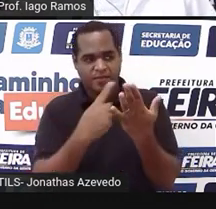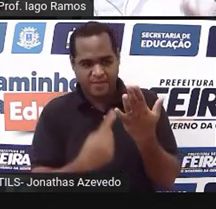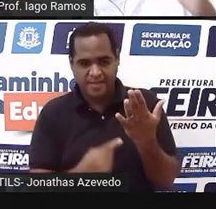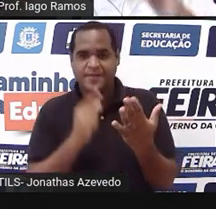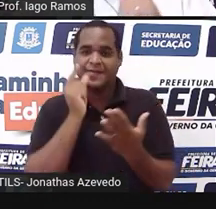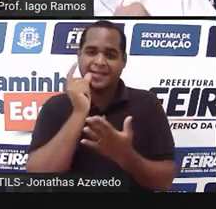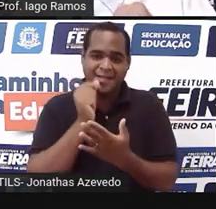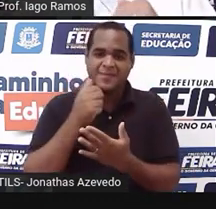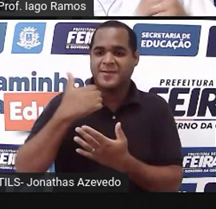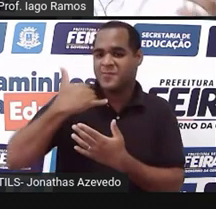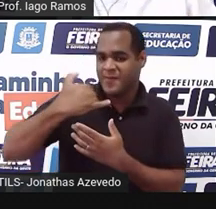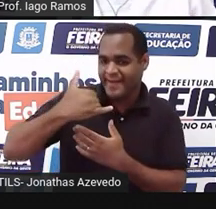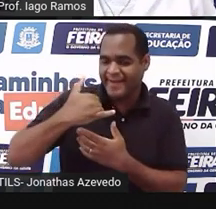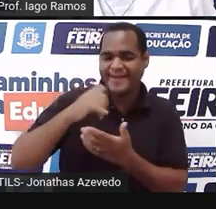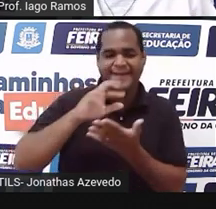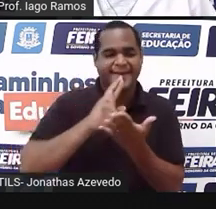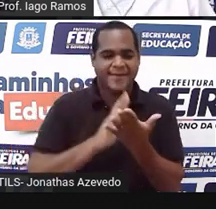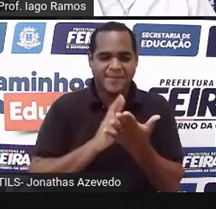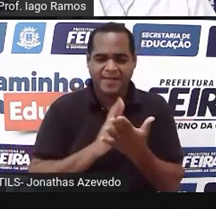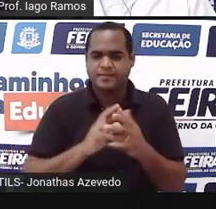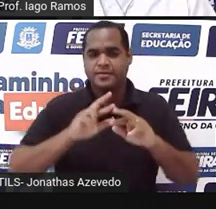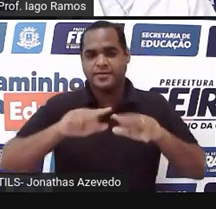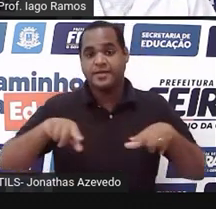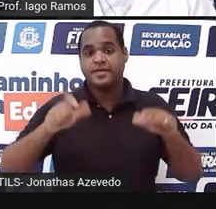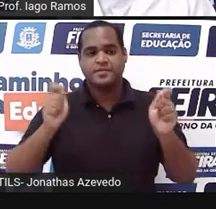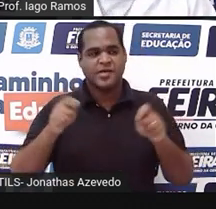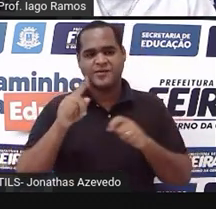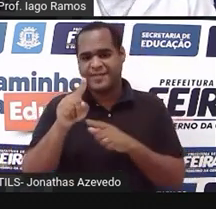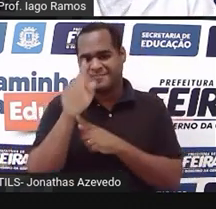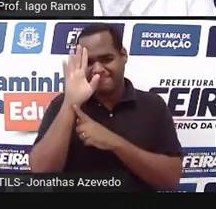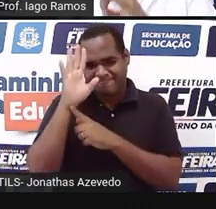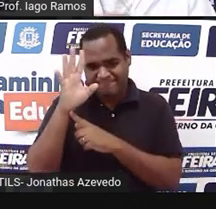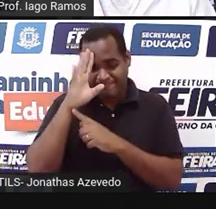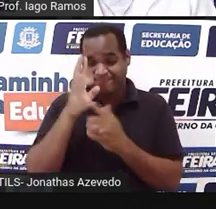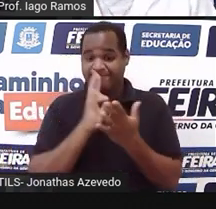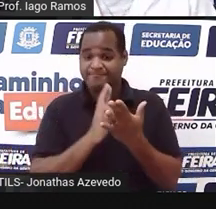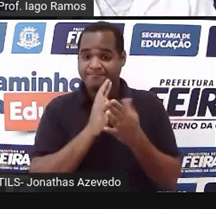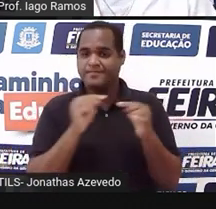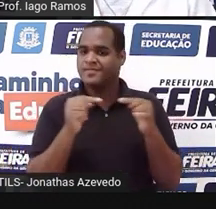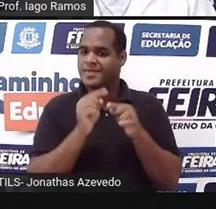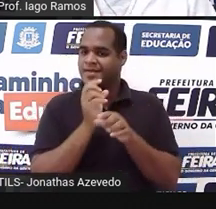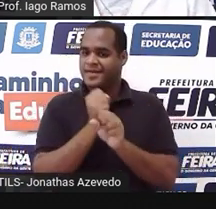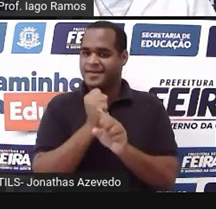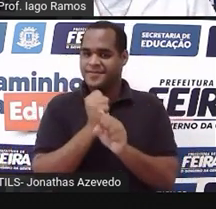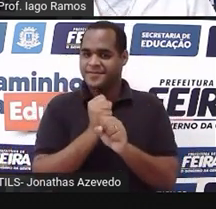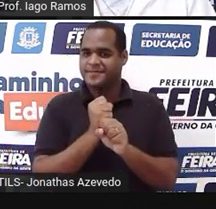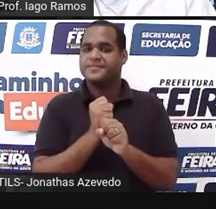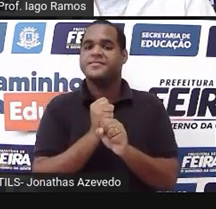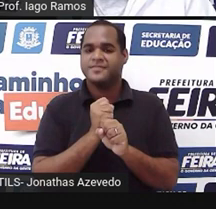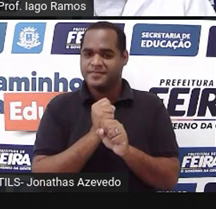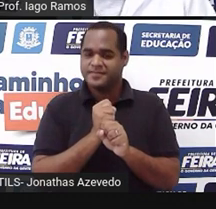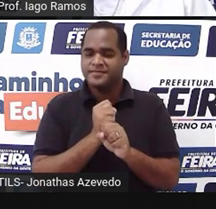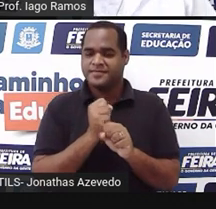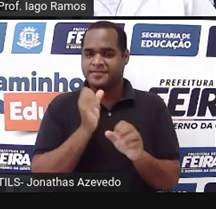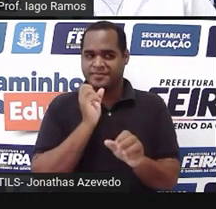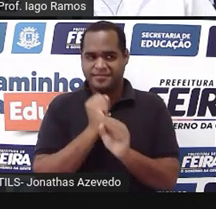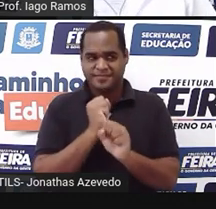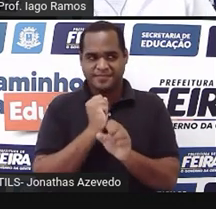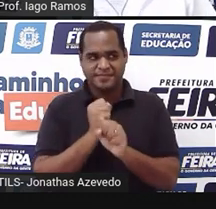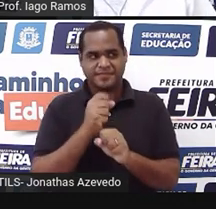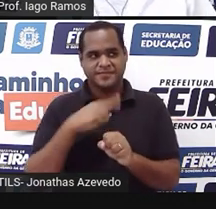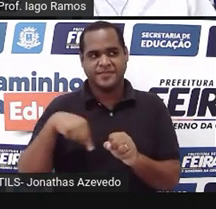do lápis da borracha da caneta para poder rascunhar porque tem cálculo certo beleza